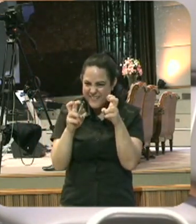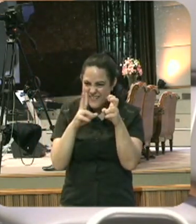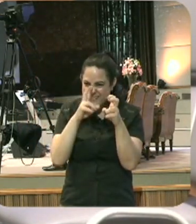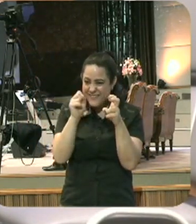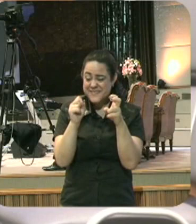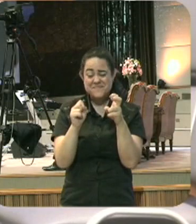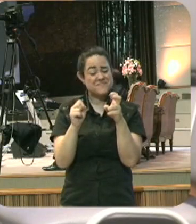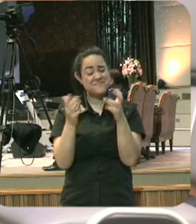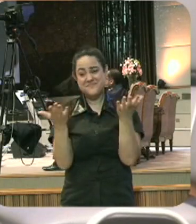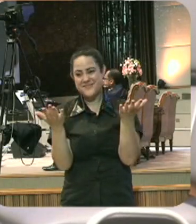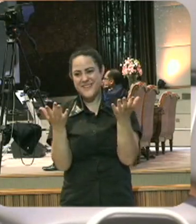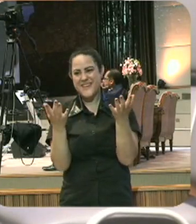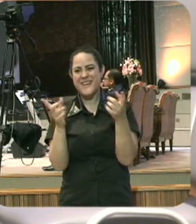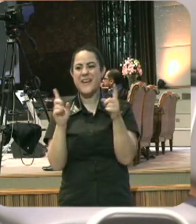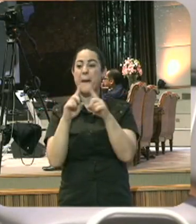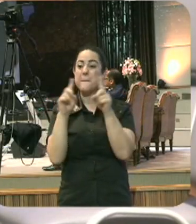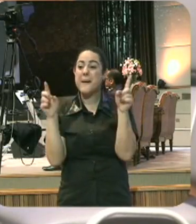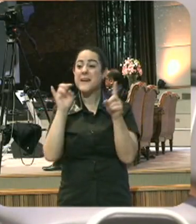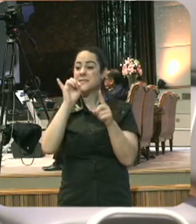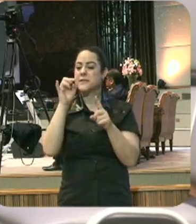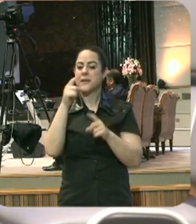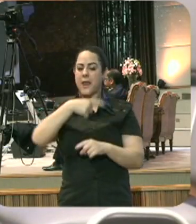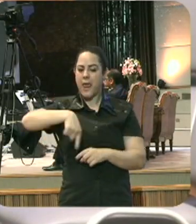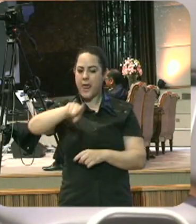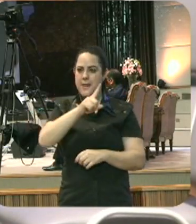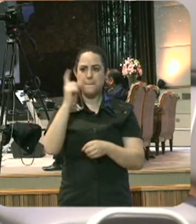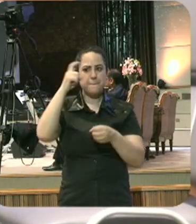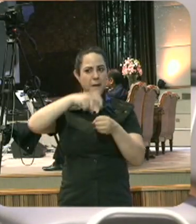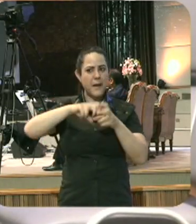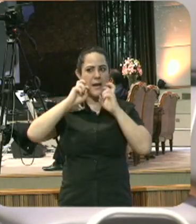Mas se eles não gritassem, não teria caído a muralha.